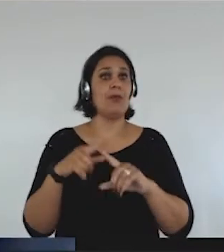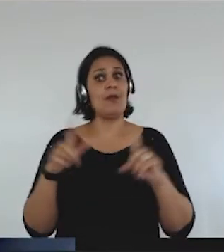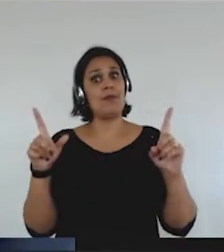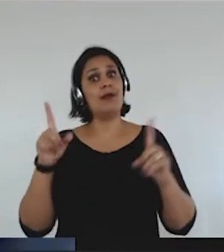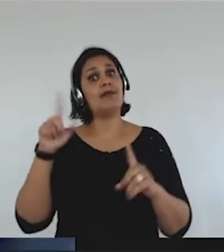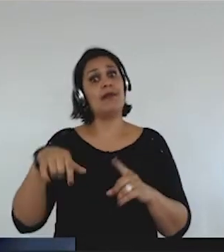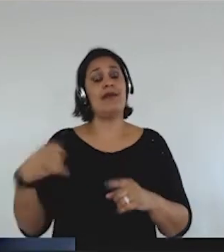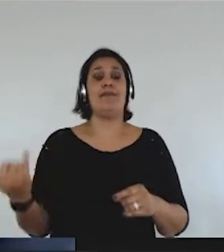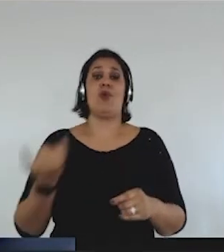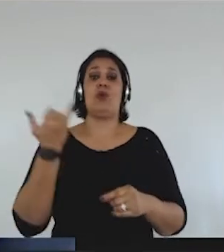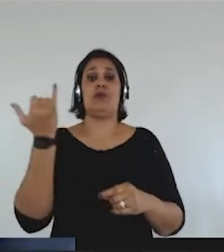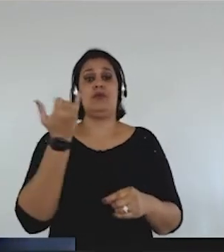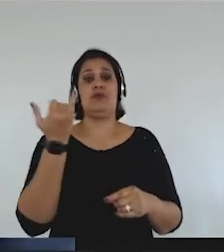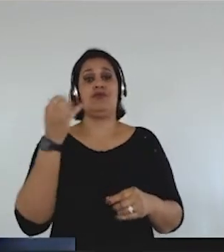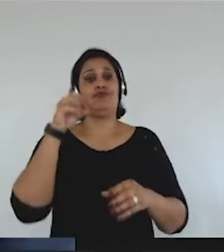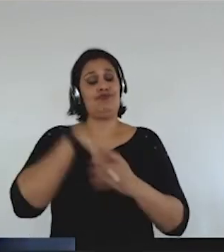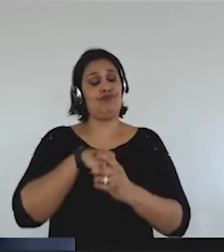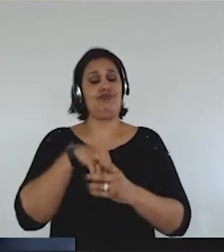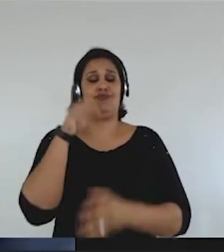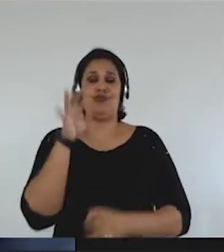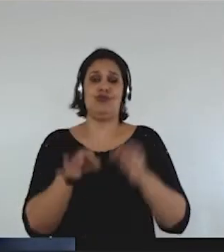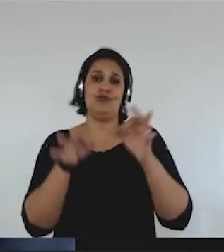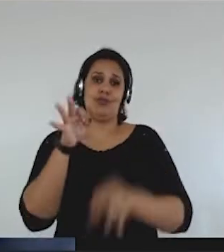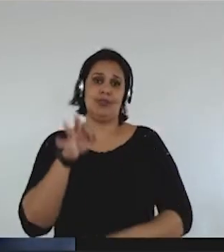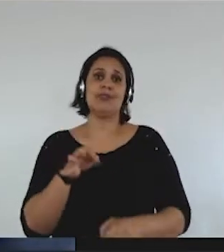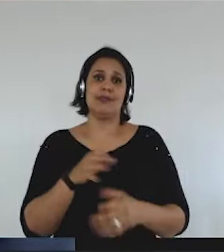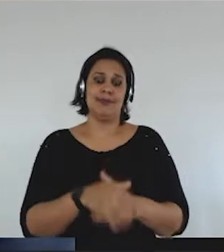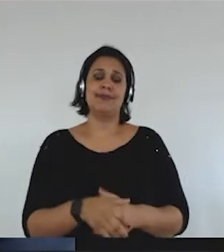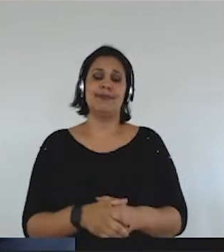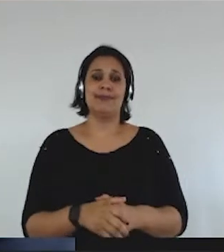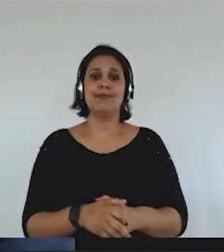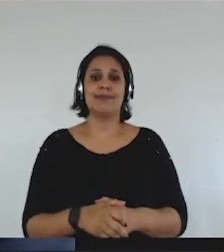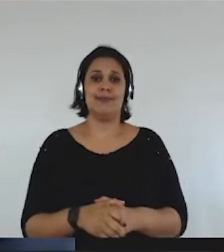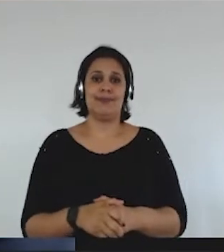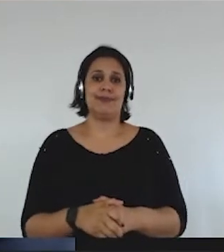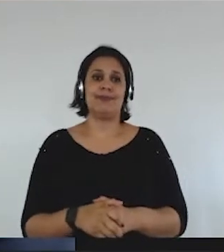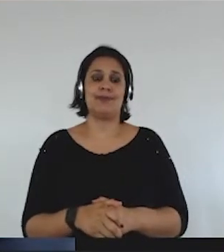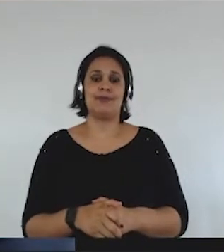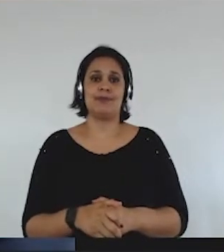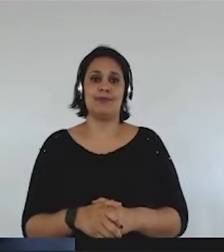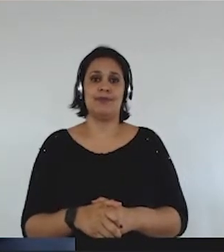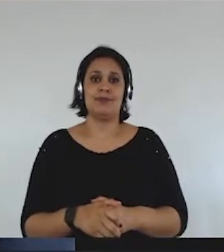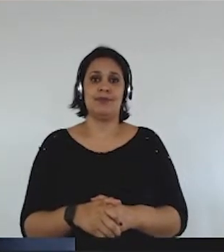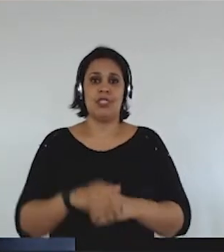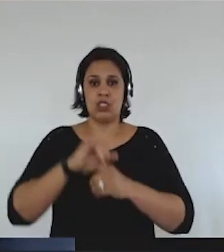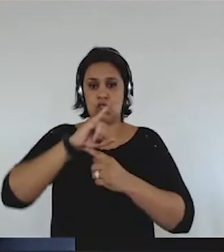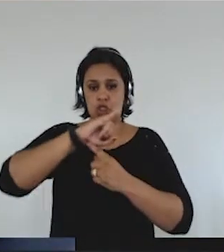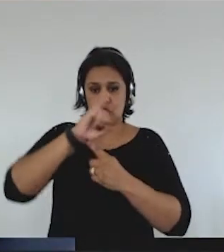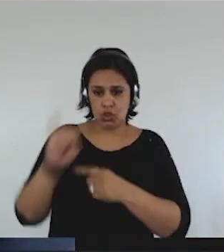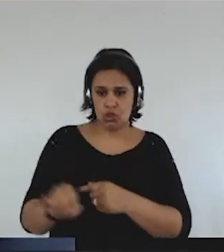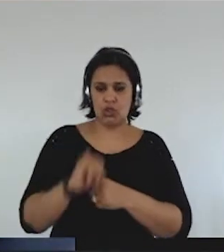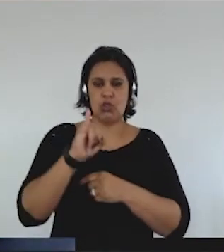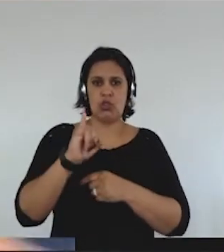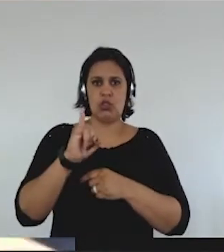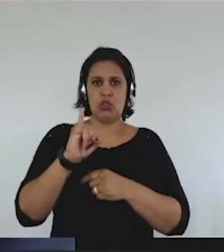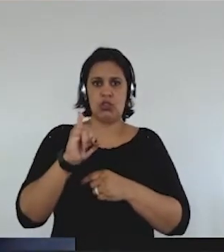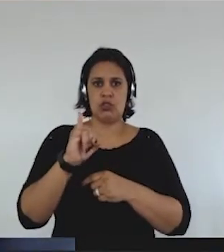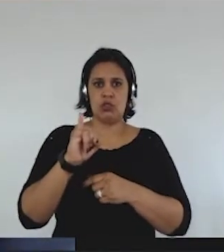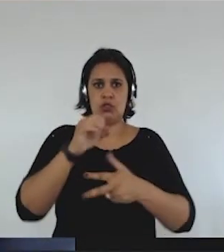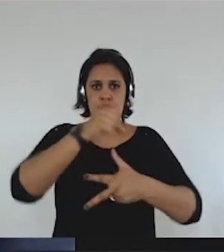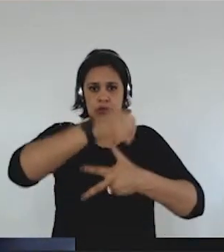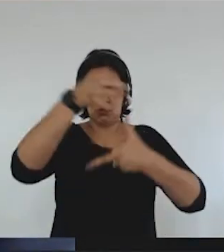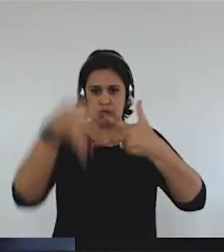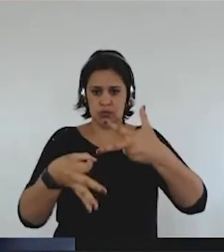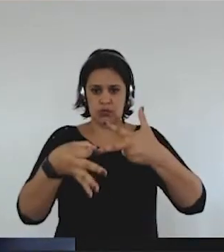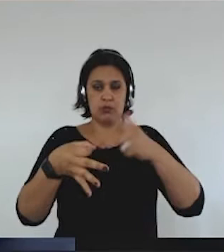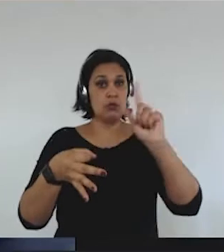carece a justiça brasileira. E falo aqui de justiça não com J maiúsculo, no sentido de poder judiciário, mas de